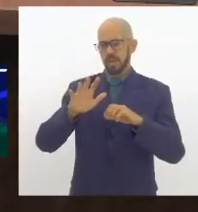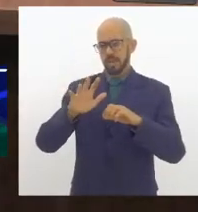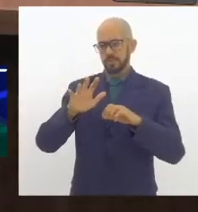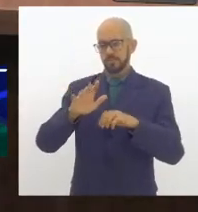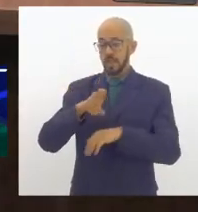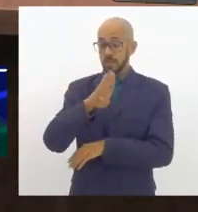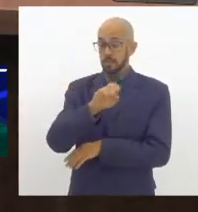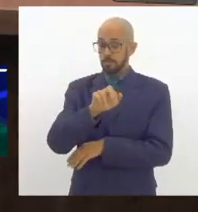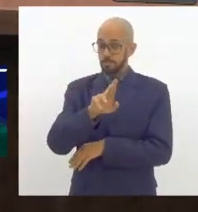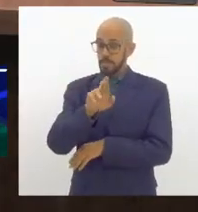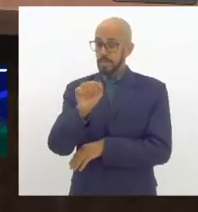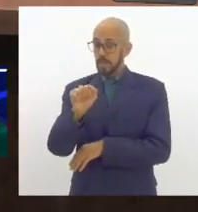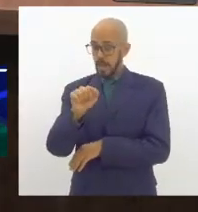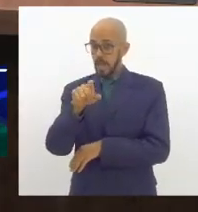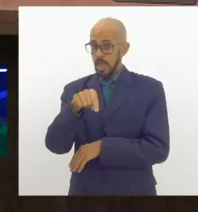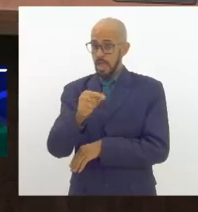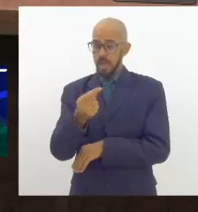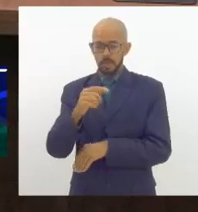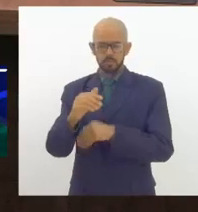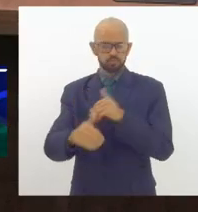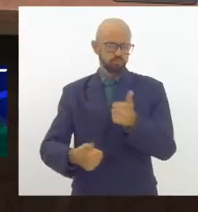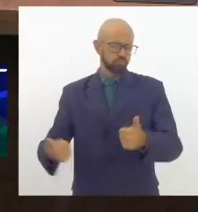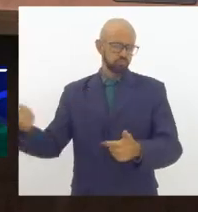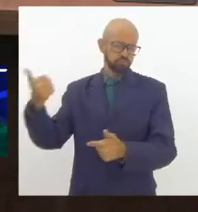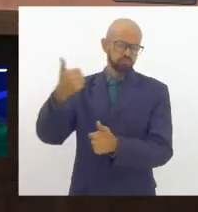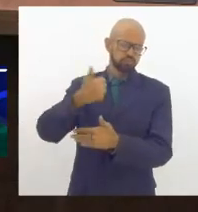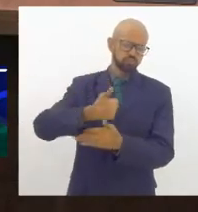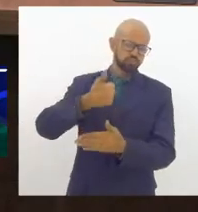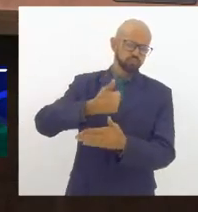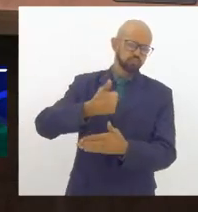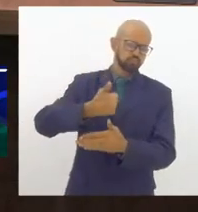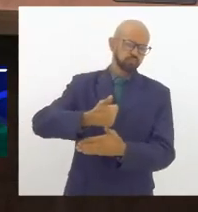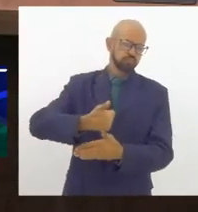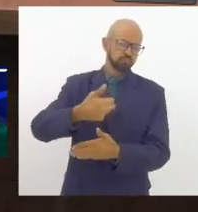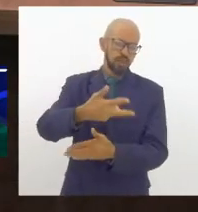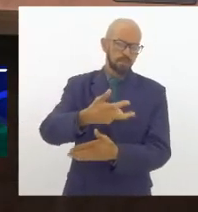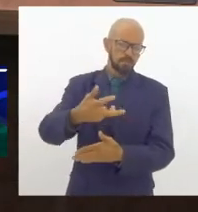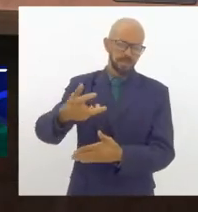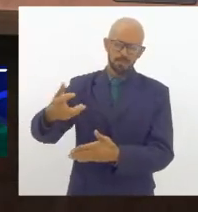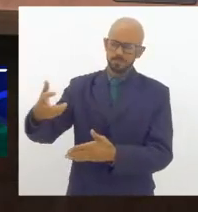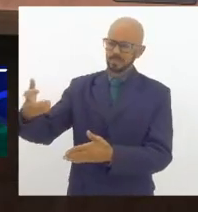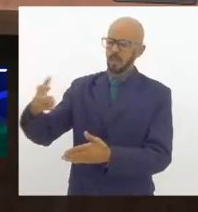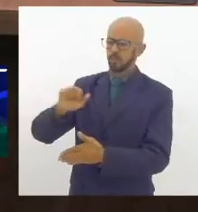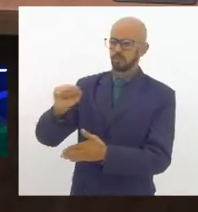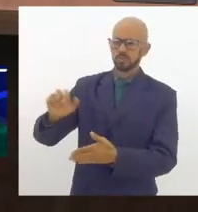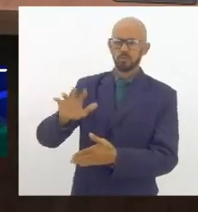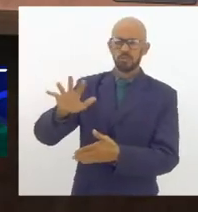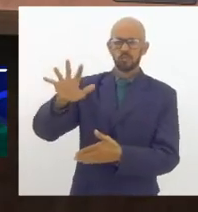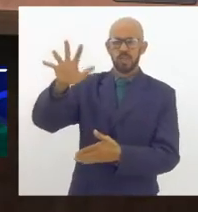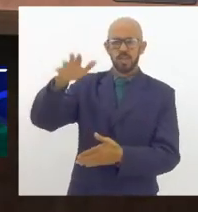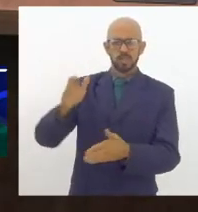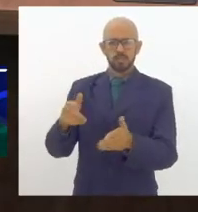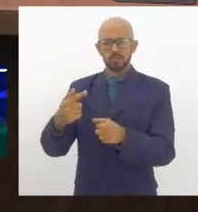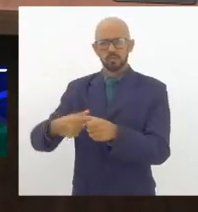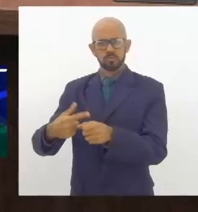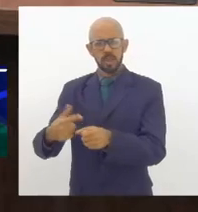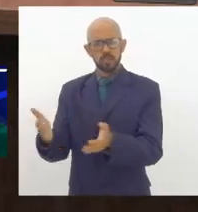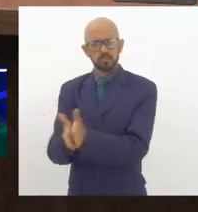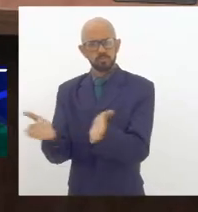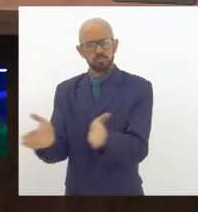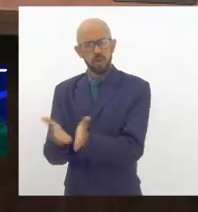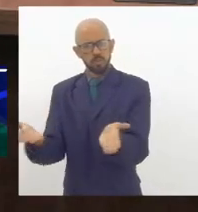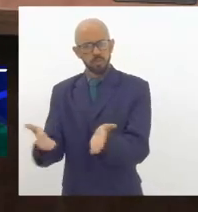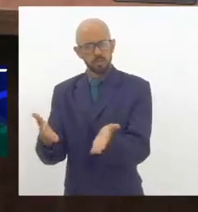Bira Carvalho um expoente no olhar experimentado sobre as favelas e periferias um